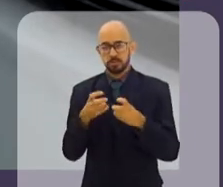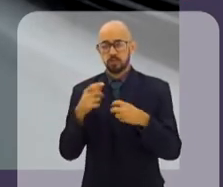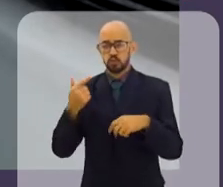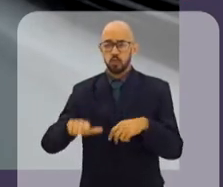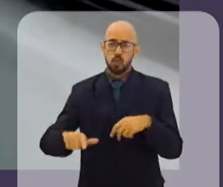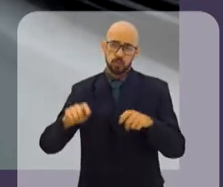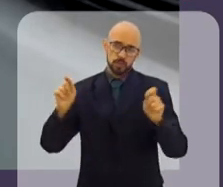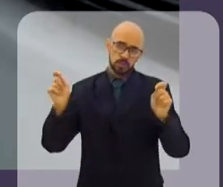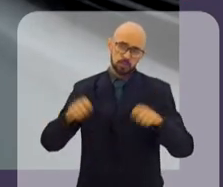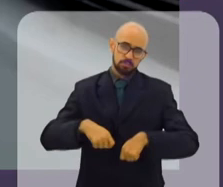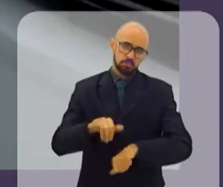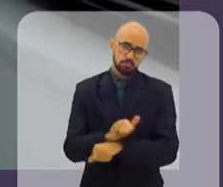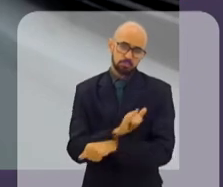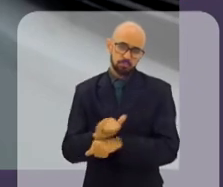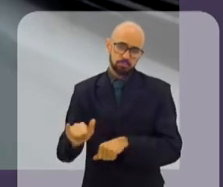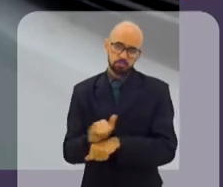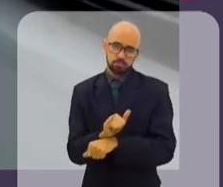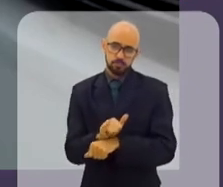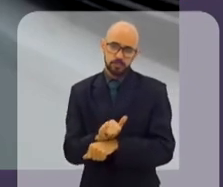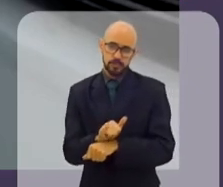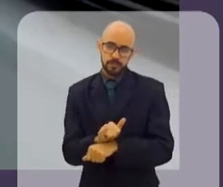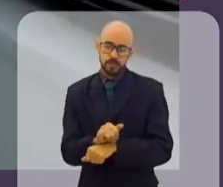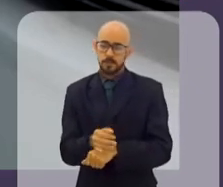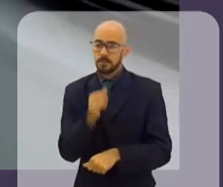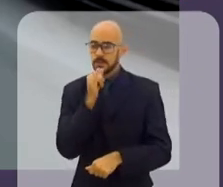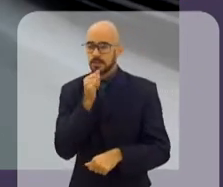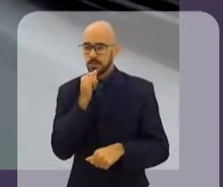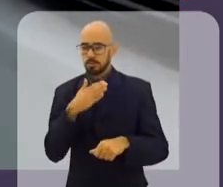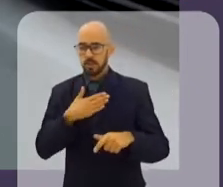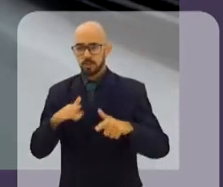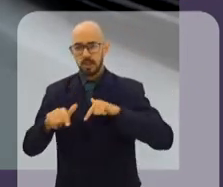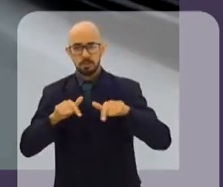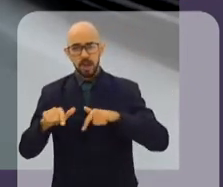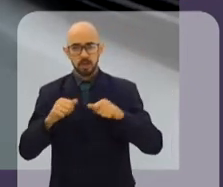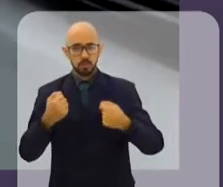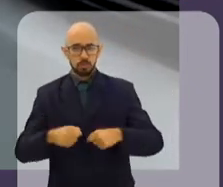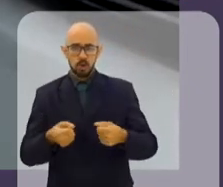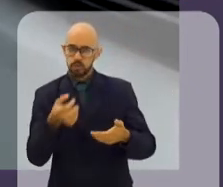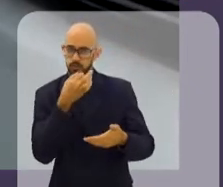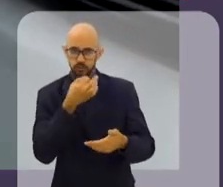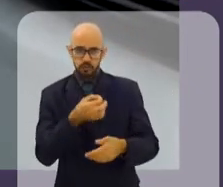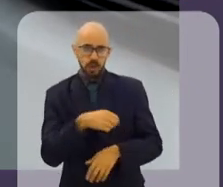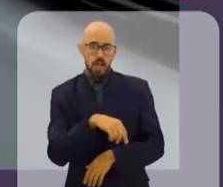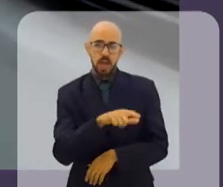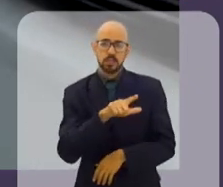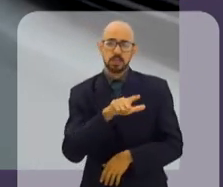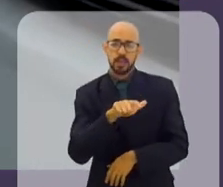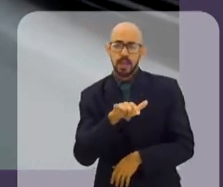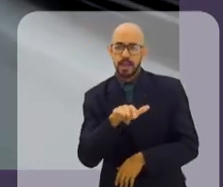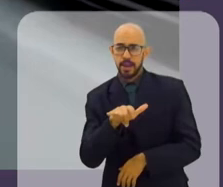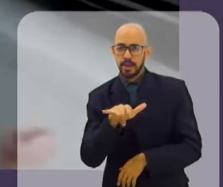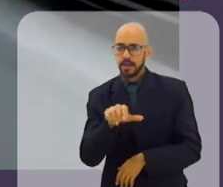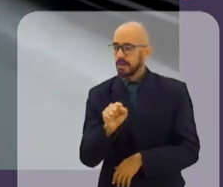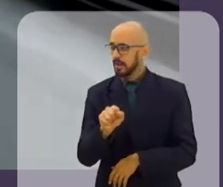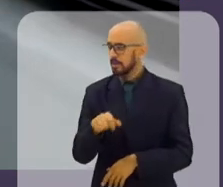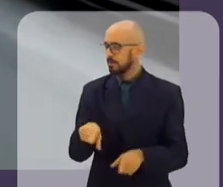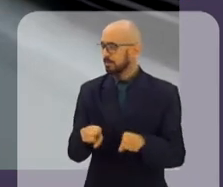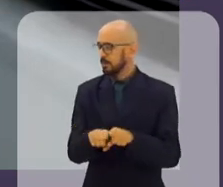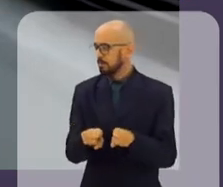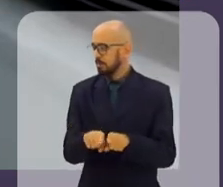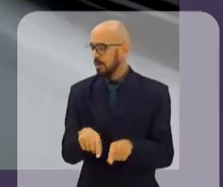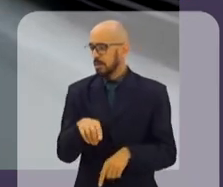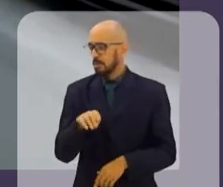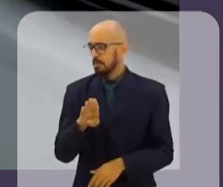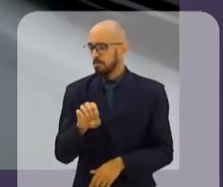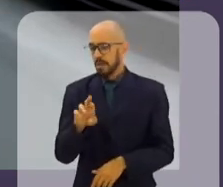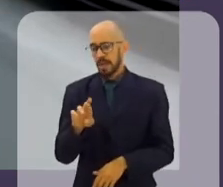outras possibilidades. Por exemplo, eu posso citar no meu trabalho tanto, eu posso citar Lélia Gonzalez, eu posso citar Beatriz